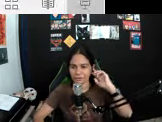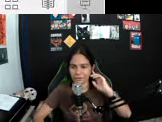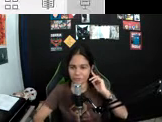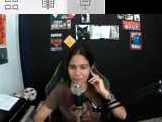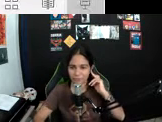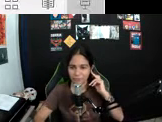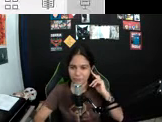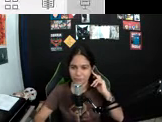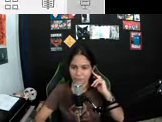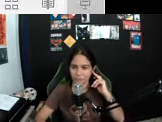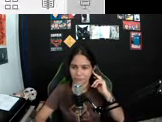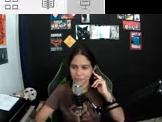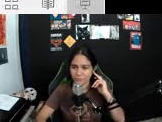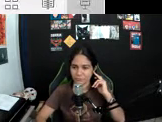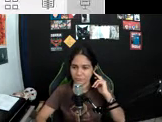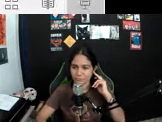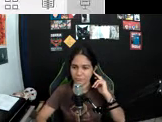quer falar?